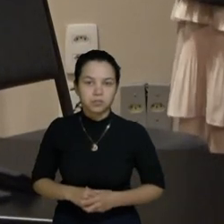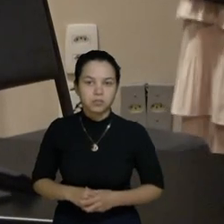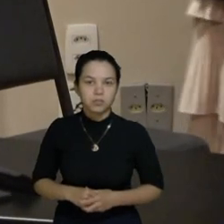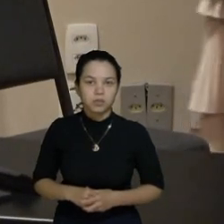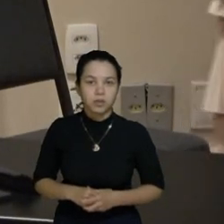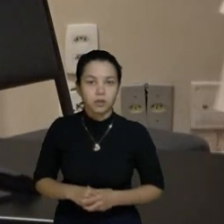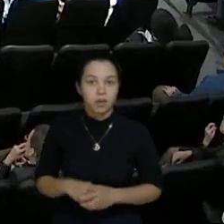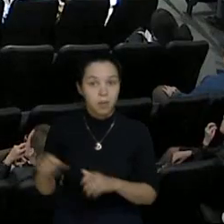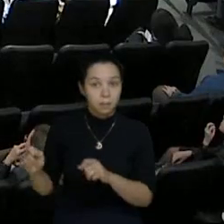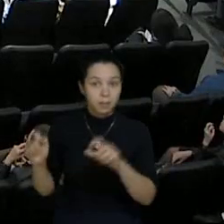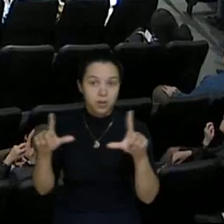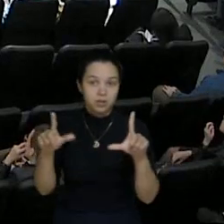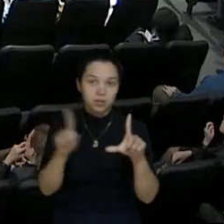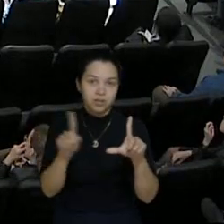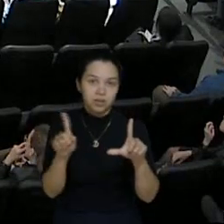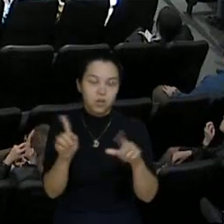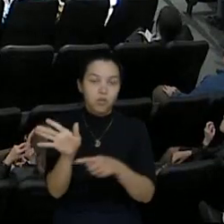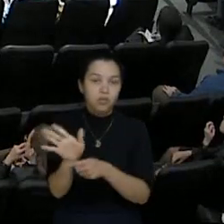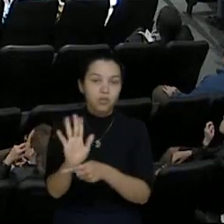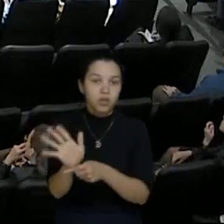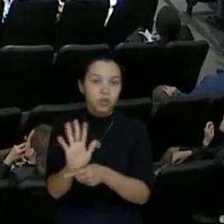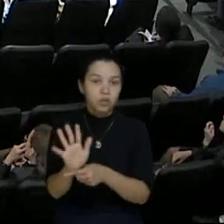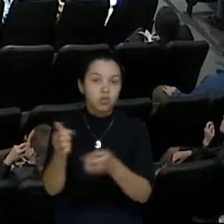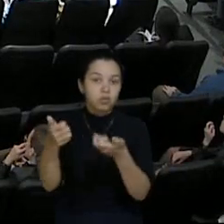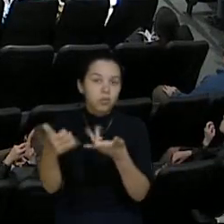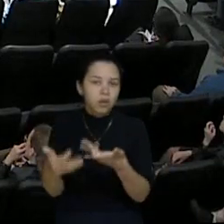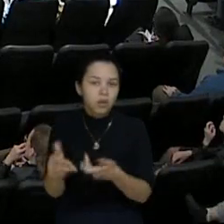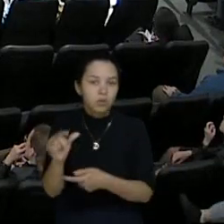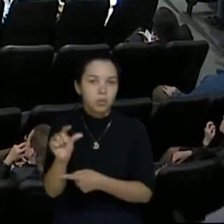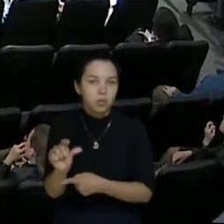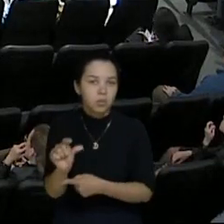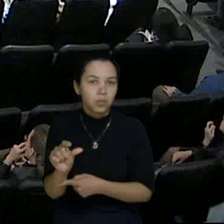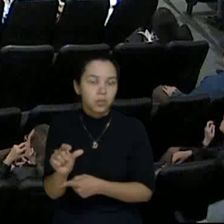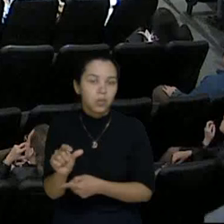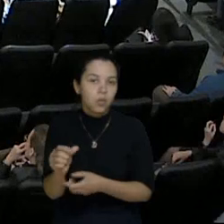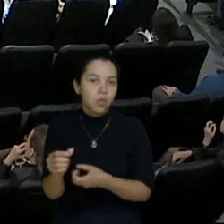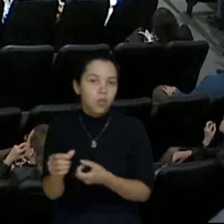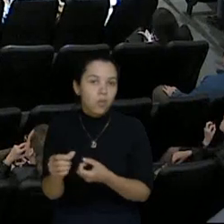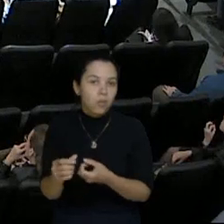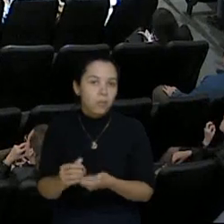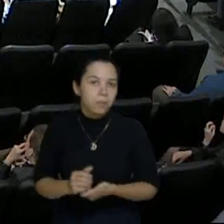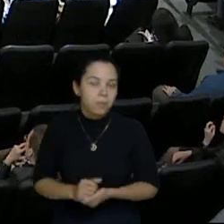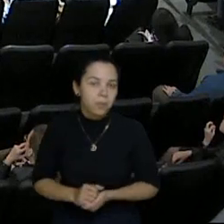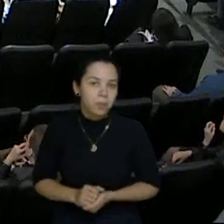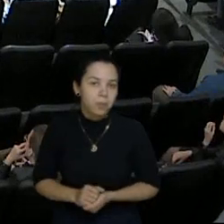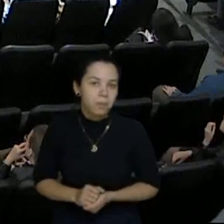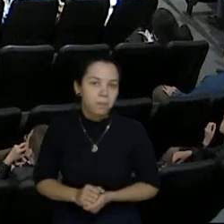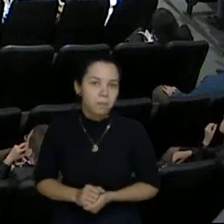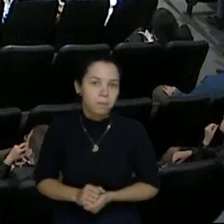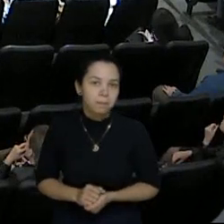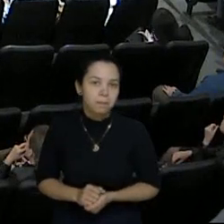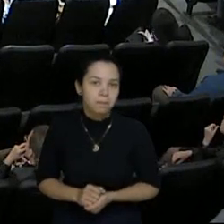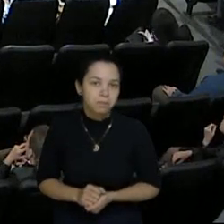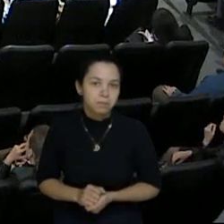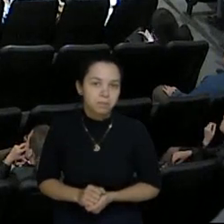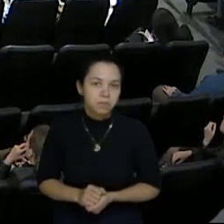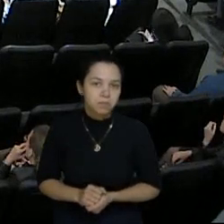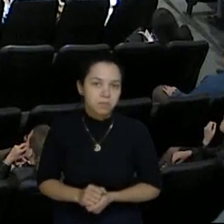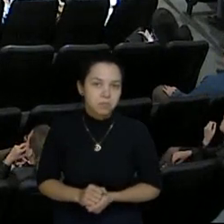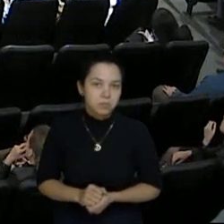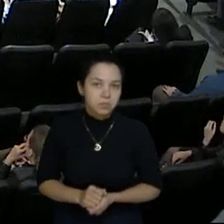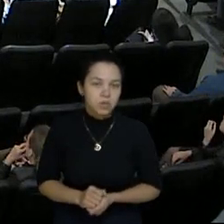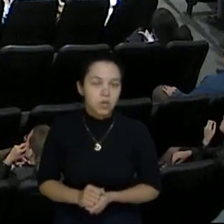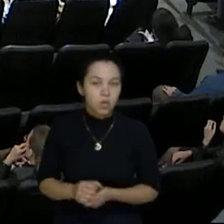ali foi o vídeo mostrando um pouquinho a Manu exato então o